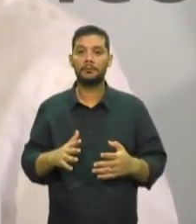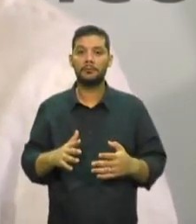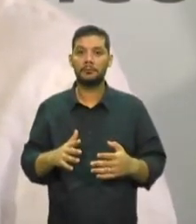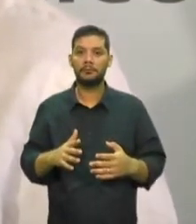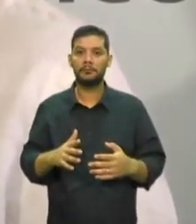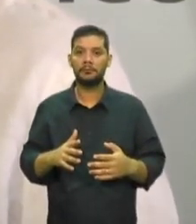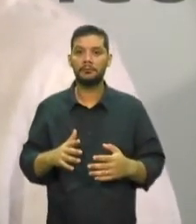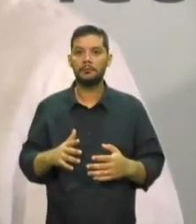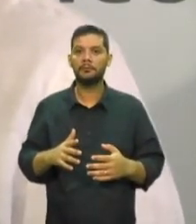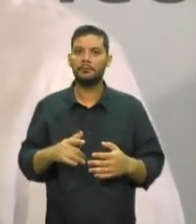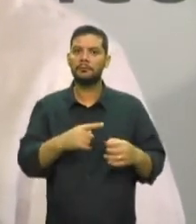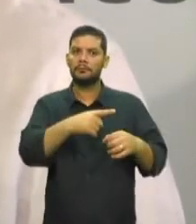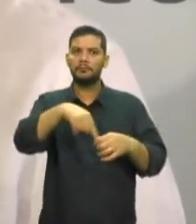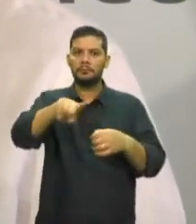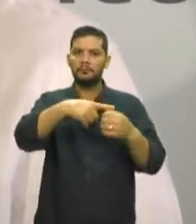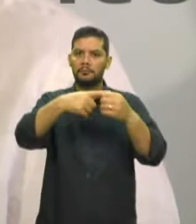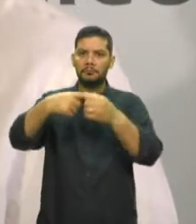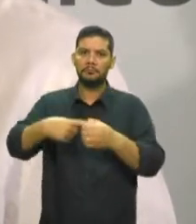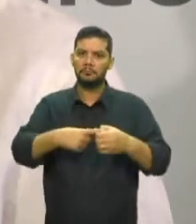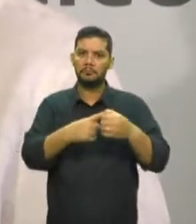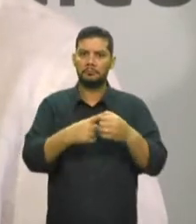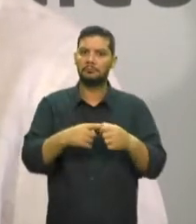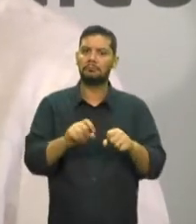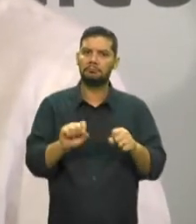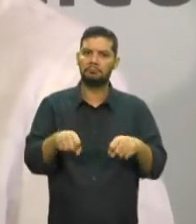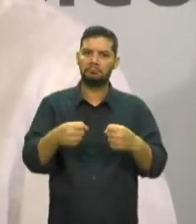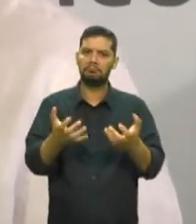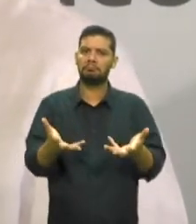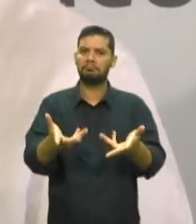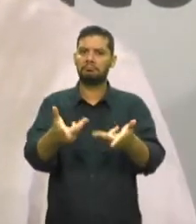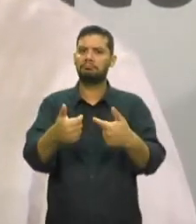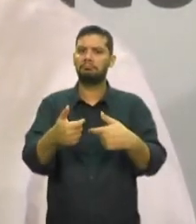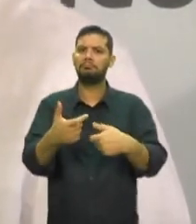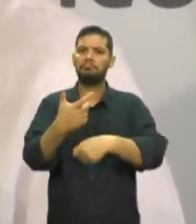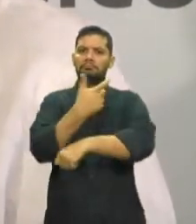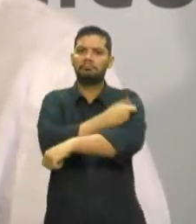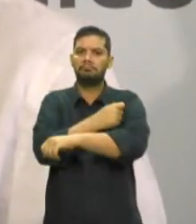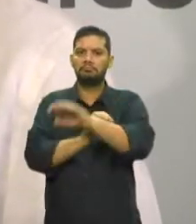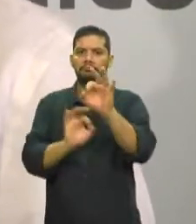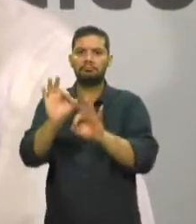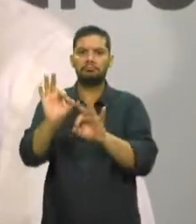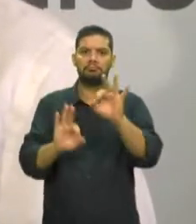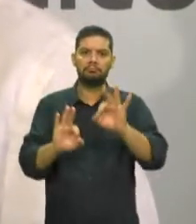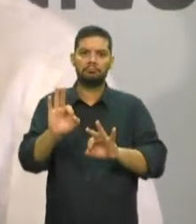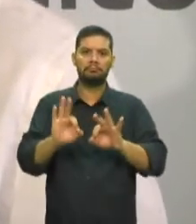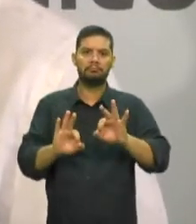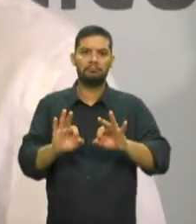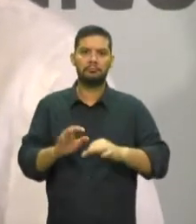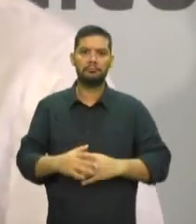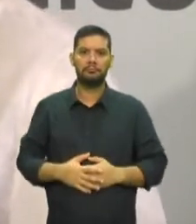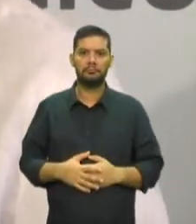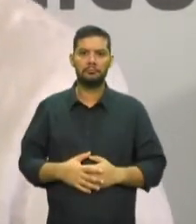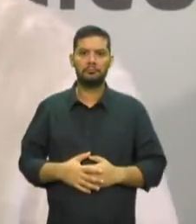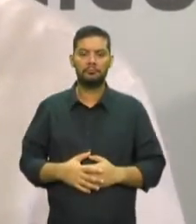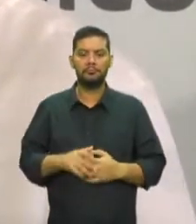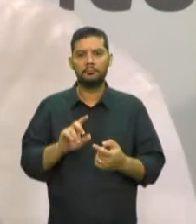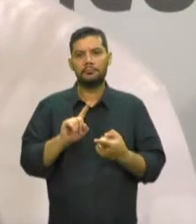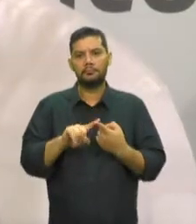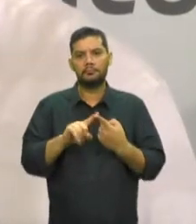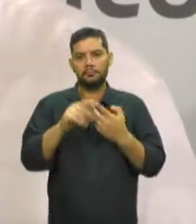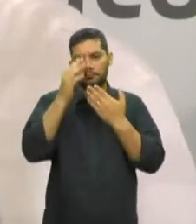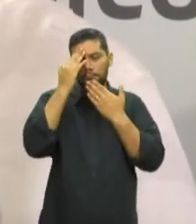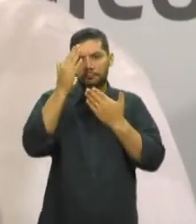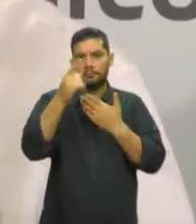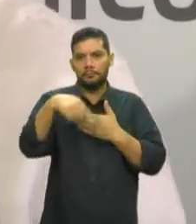feito essa parte de forma muito eficaz, é louvável, primeiro, agradecer a todos